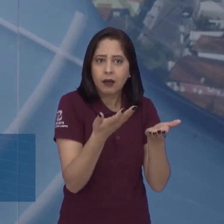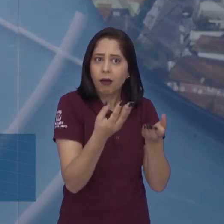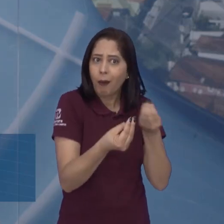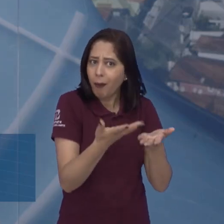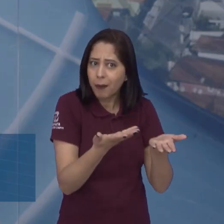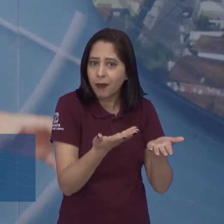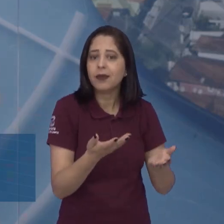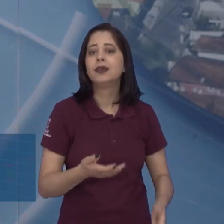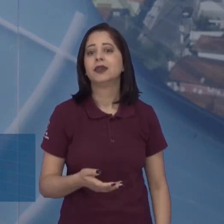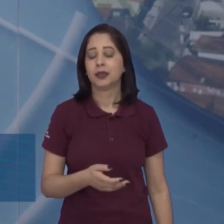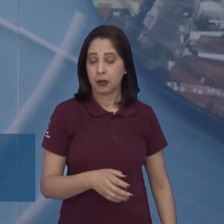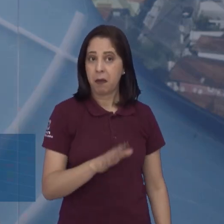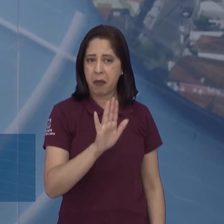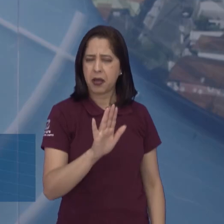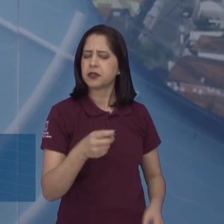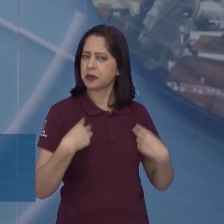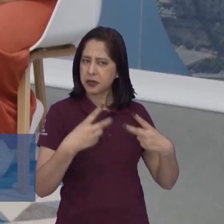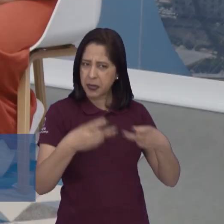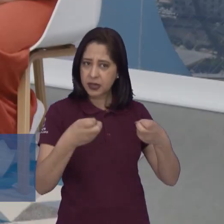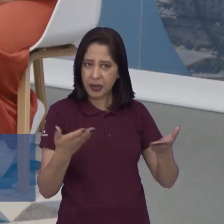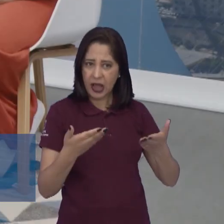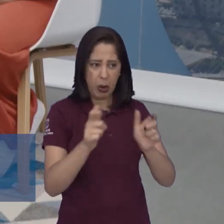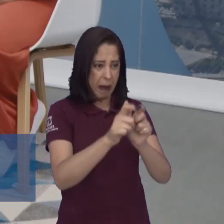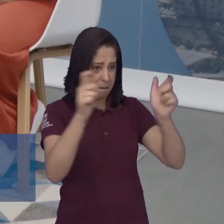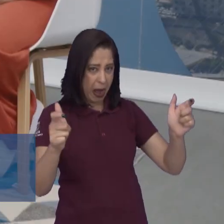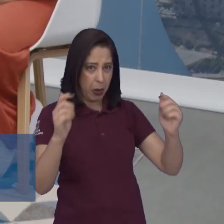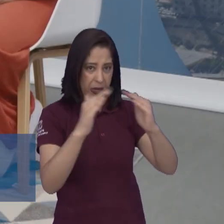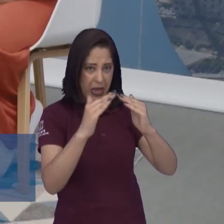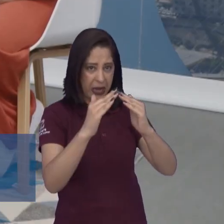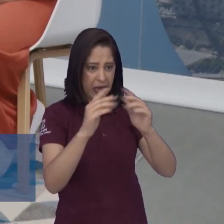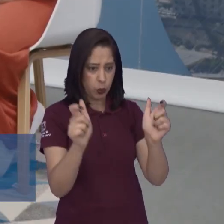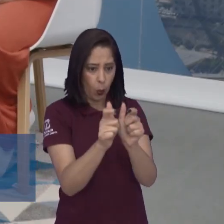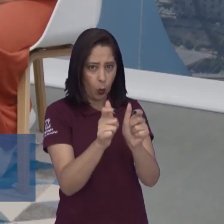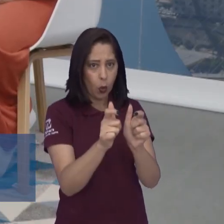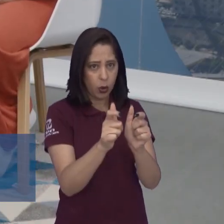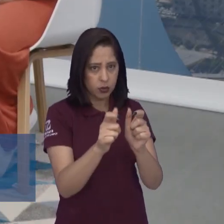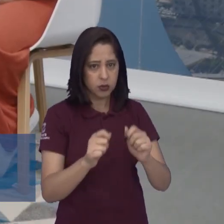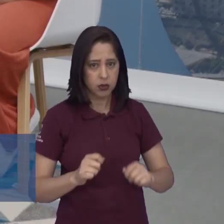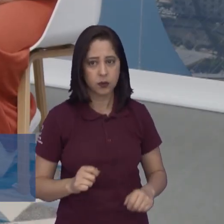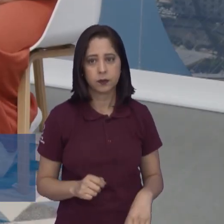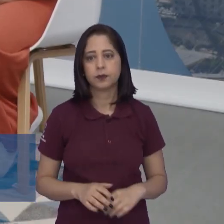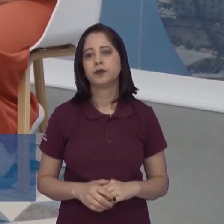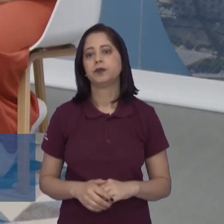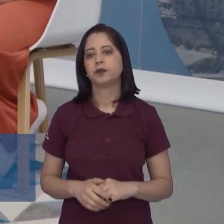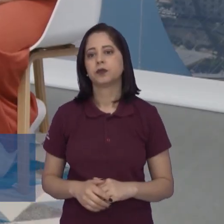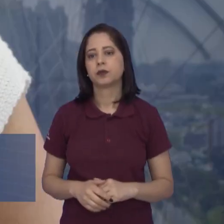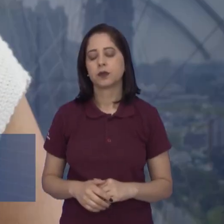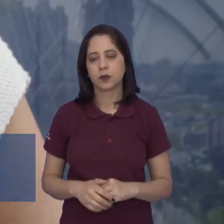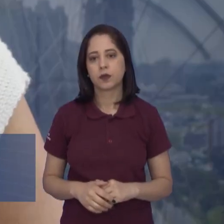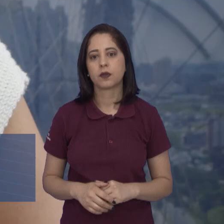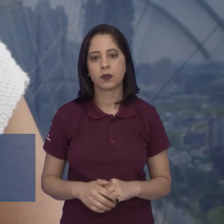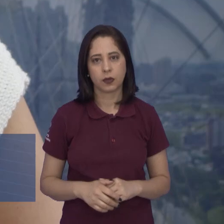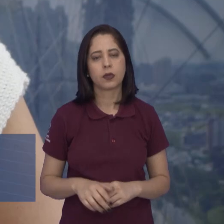parte, esse caso, mas é uma tendência, de fato, que esses empreendimentos eles sejam cada vez menores? Eu acho que